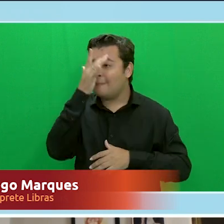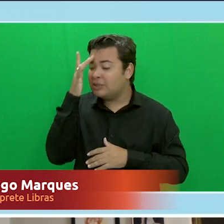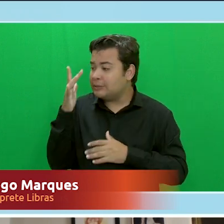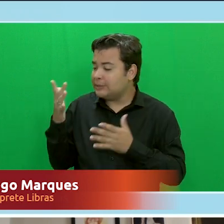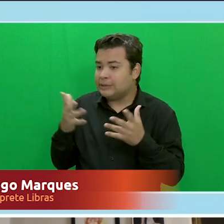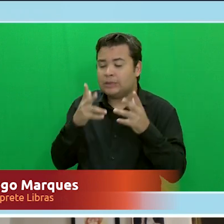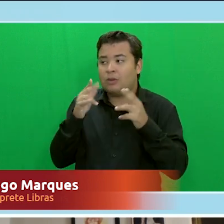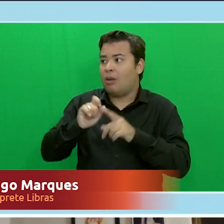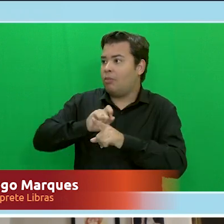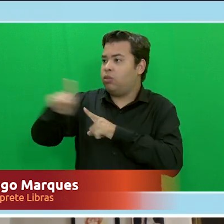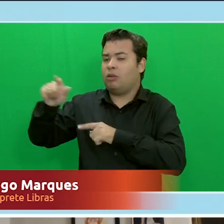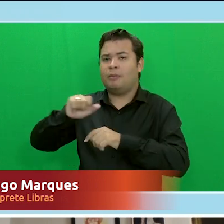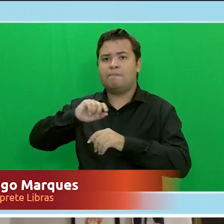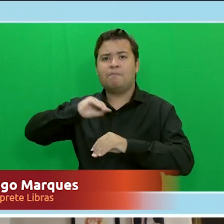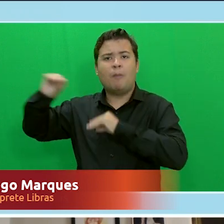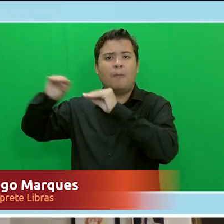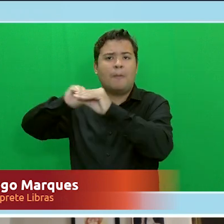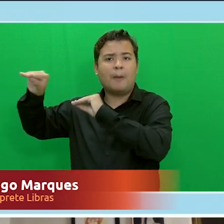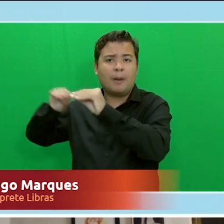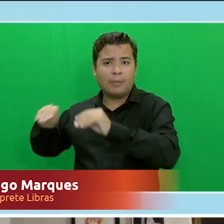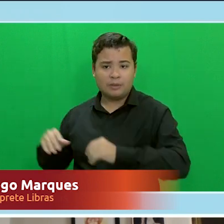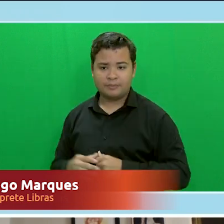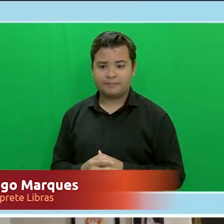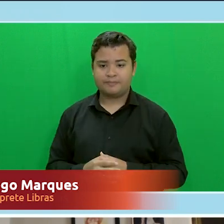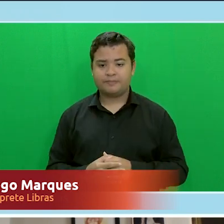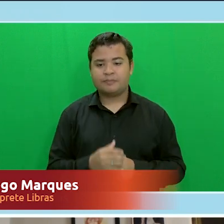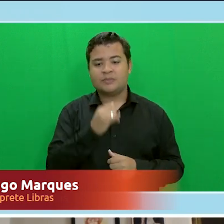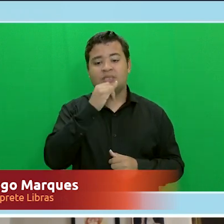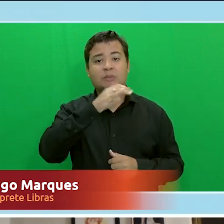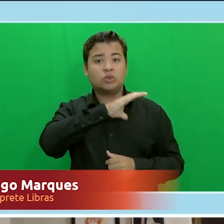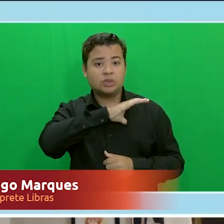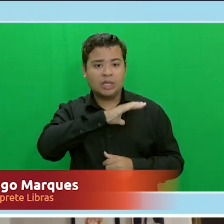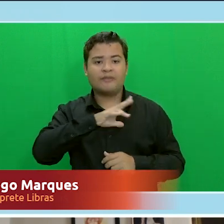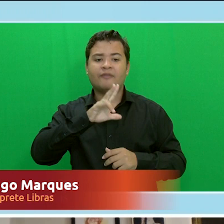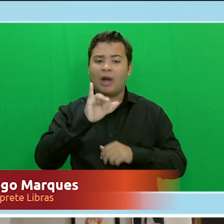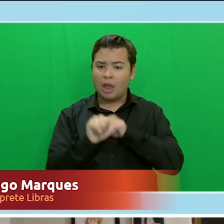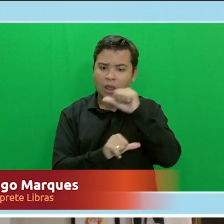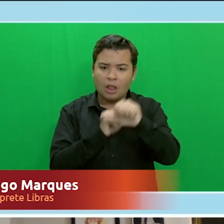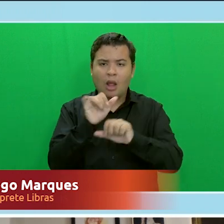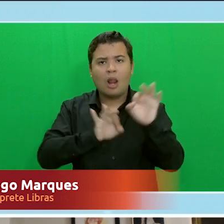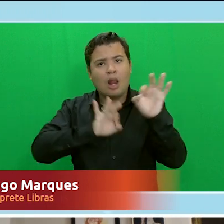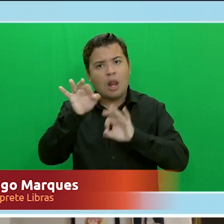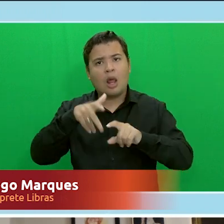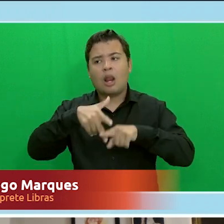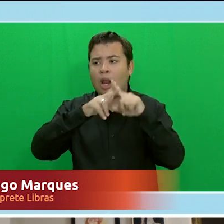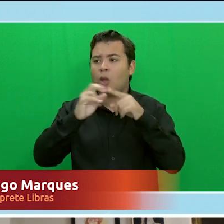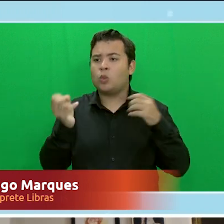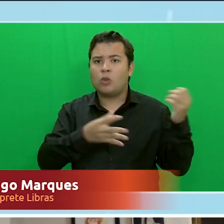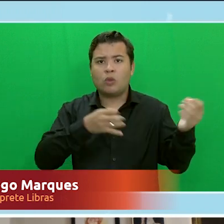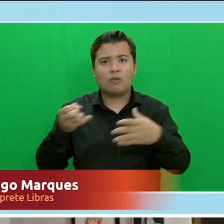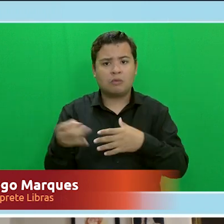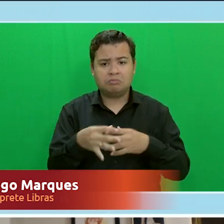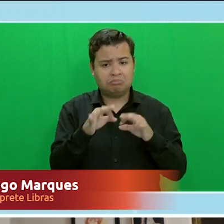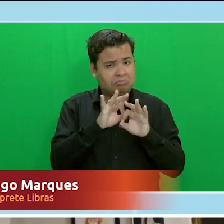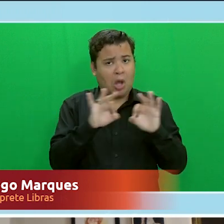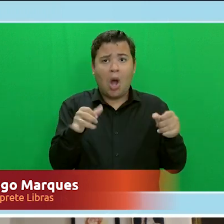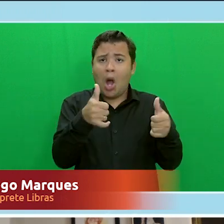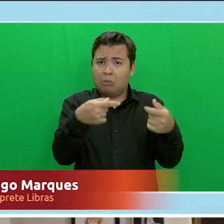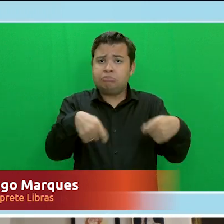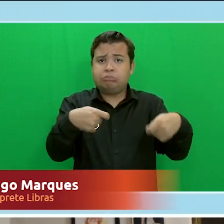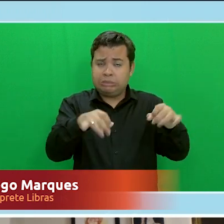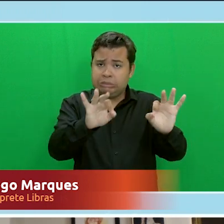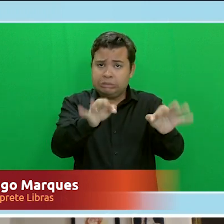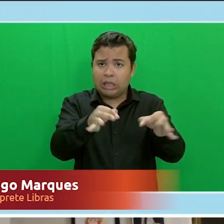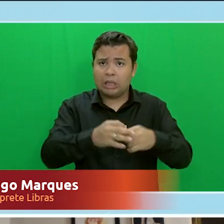de lá. O que acontece no centro? Vai revitalizar o centro. É ótimo, isso tem que ser feito mesmo. Mas o que